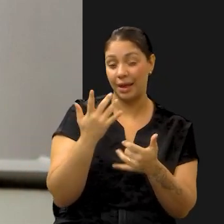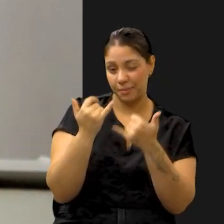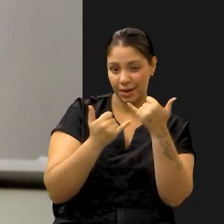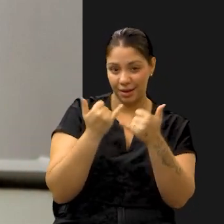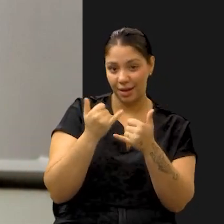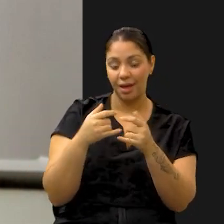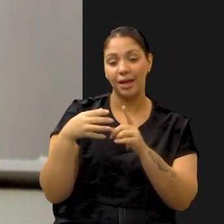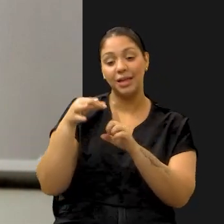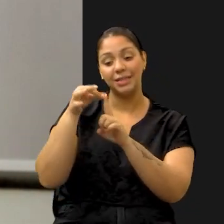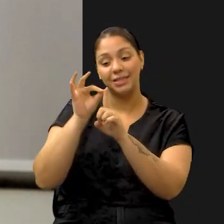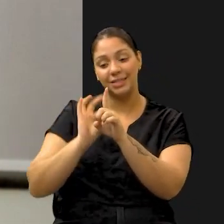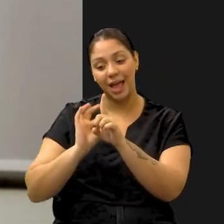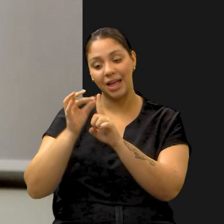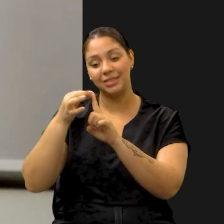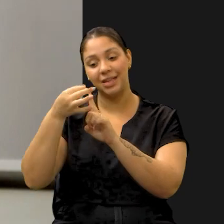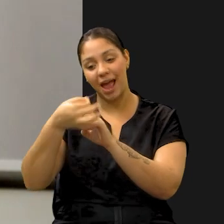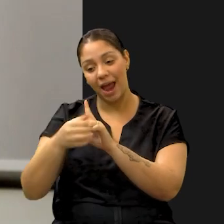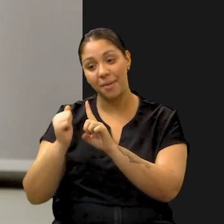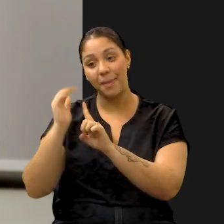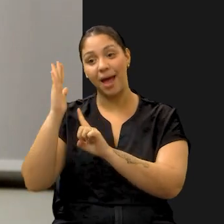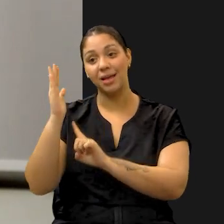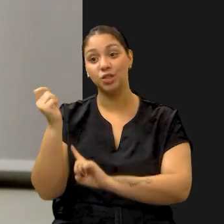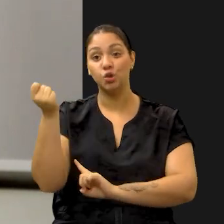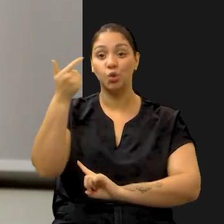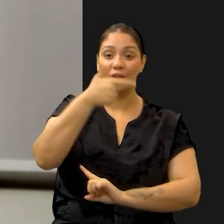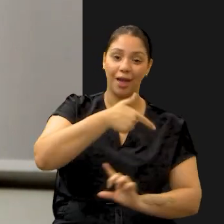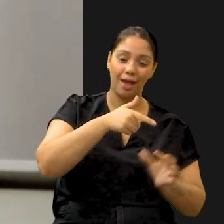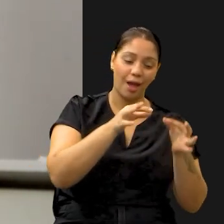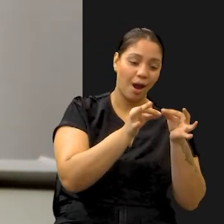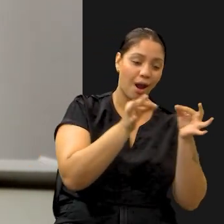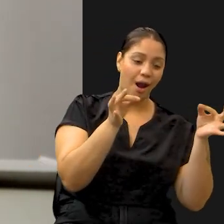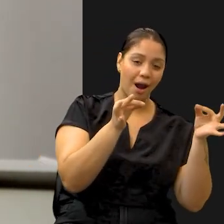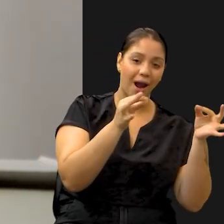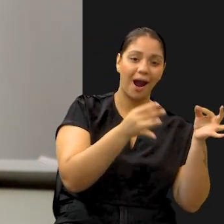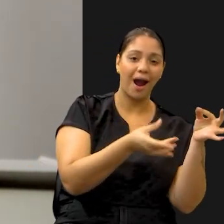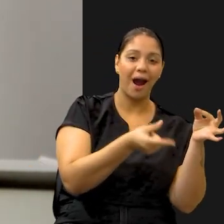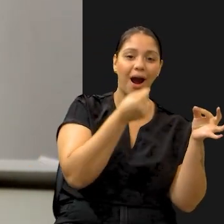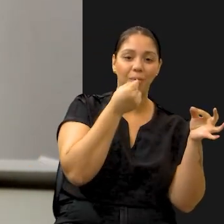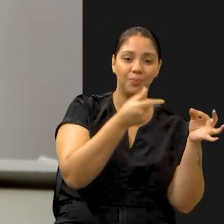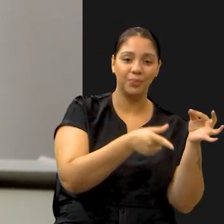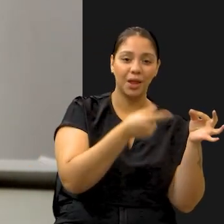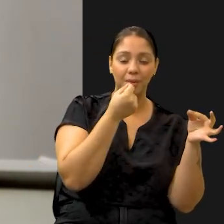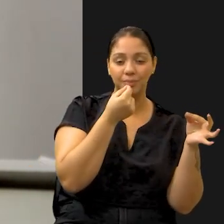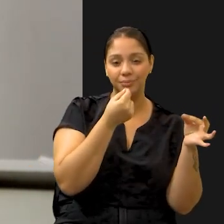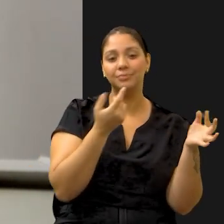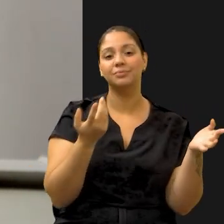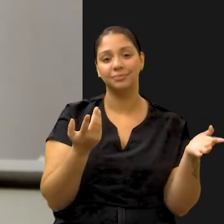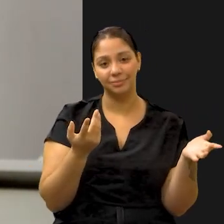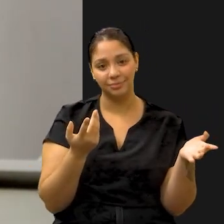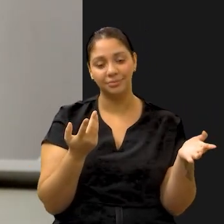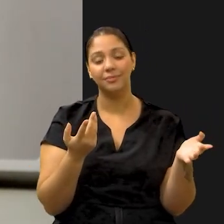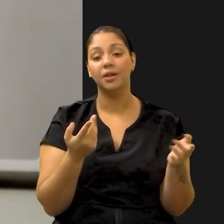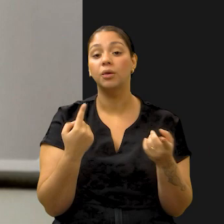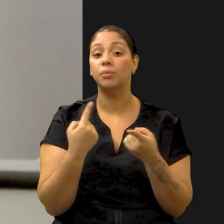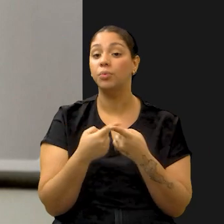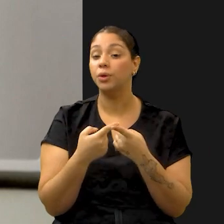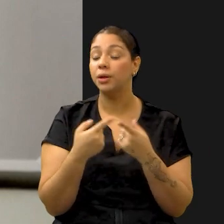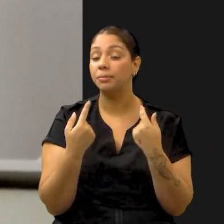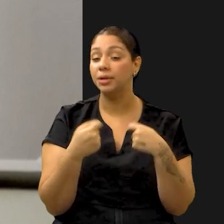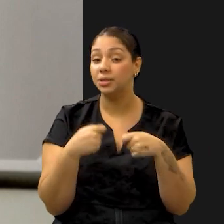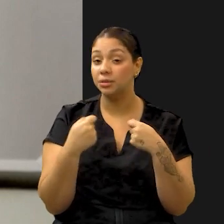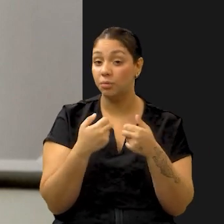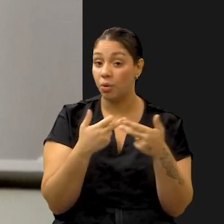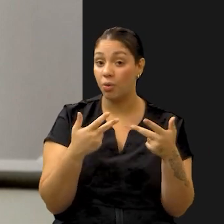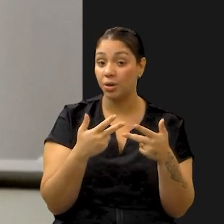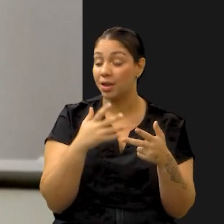essa brincadeira de descascar mais do que realmente abrir embalagens para se alimentar, porque a gente acaba precisando